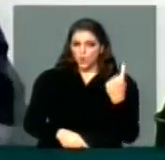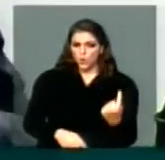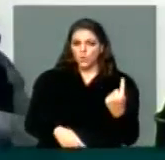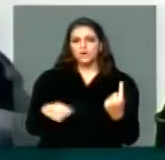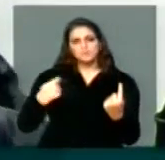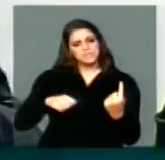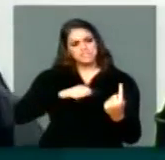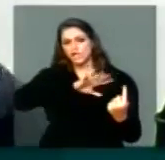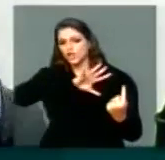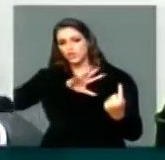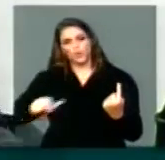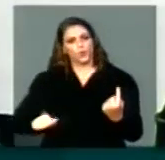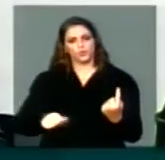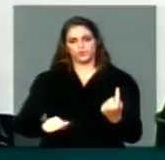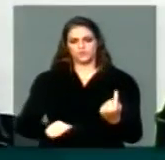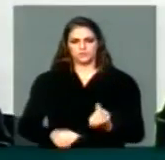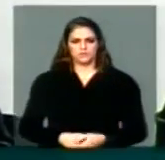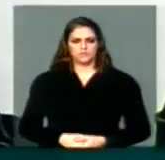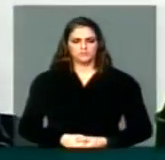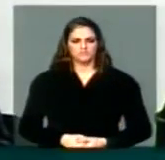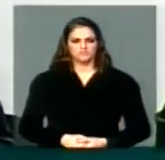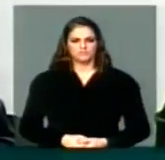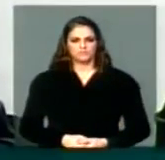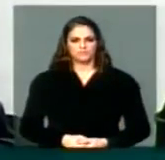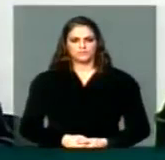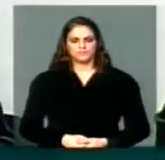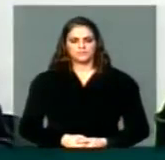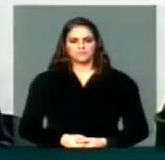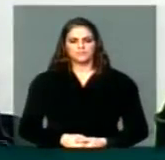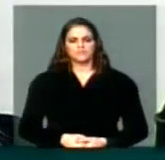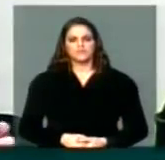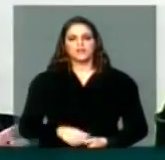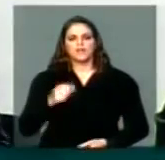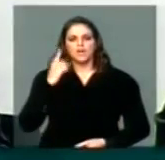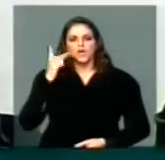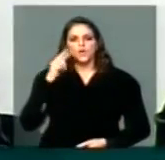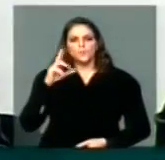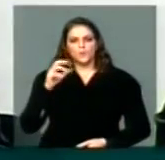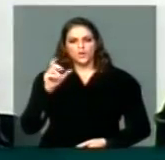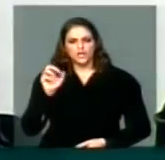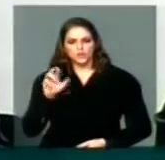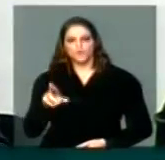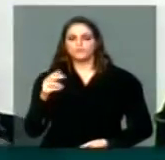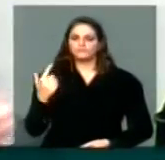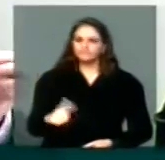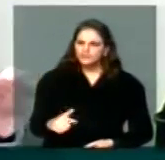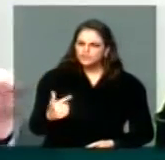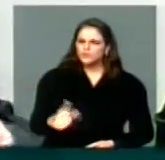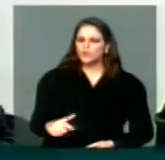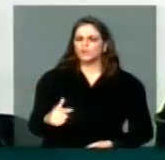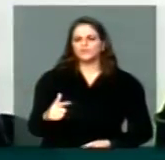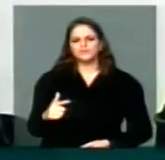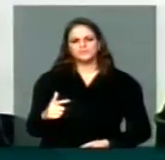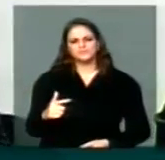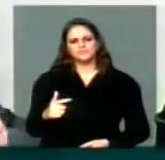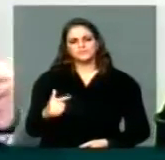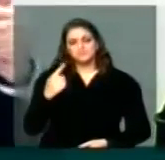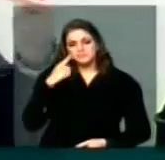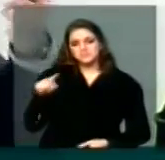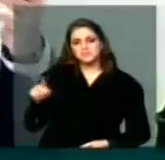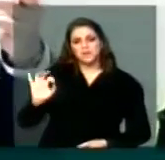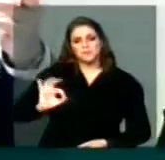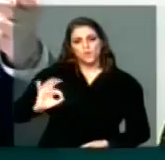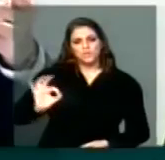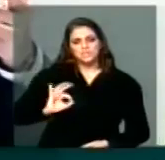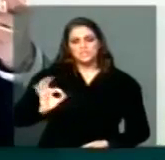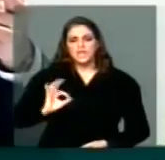E casa do policial. O procurador insiste, até porque, como eu havia dito inicialmente, o depoimento do policial, ele fala